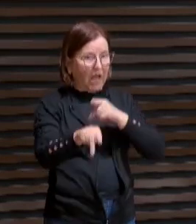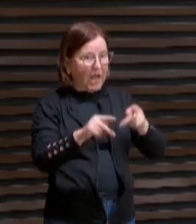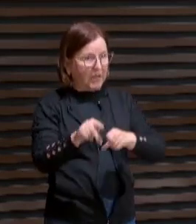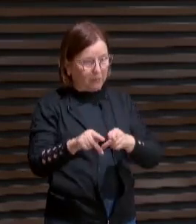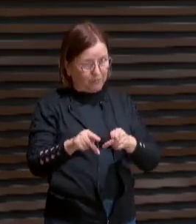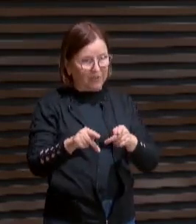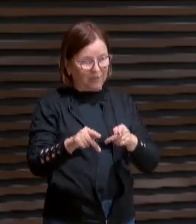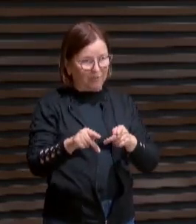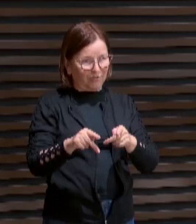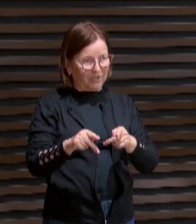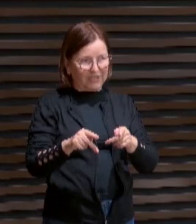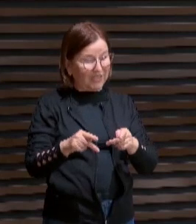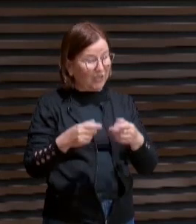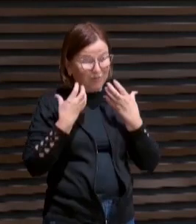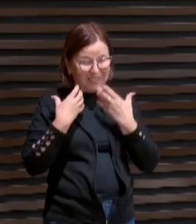Ele era a graça.